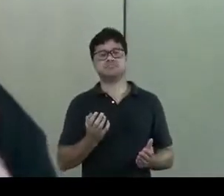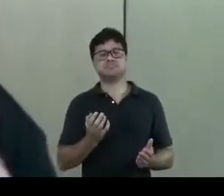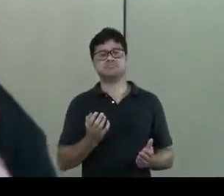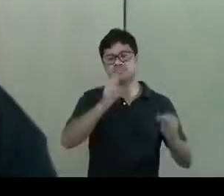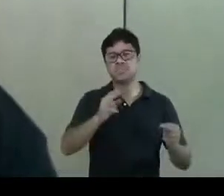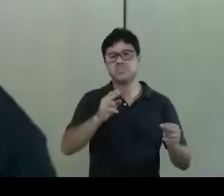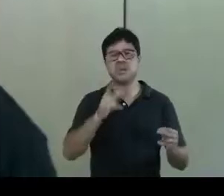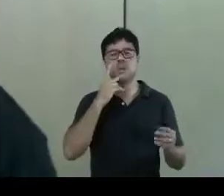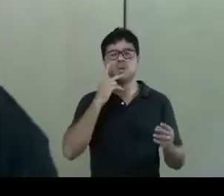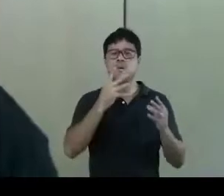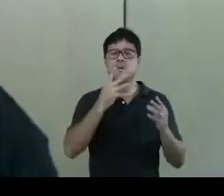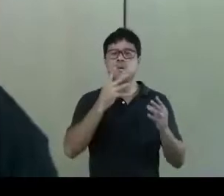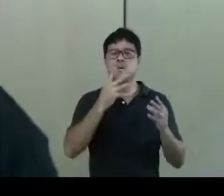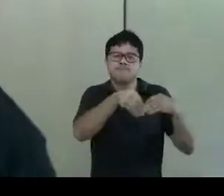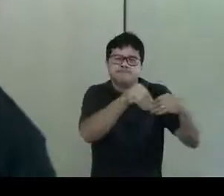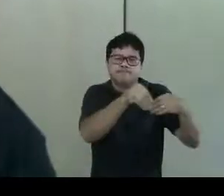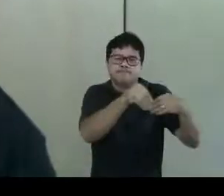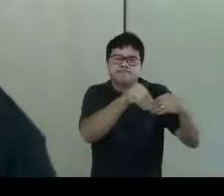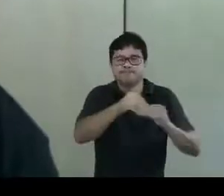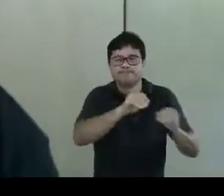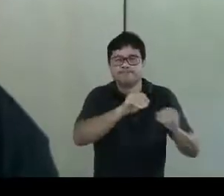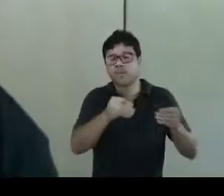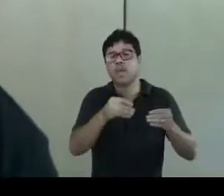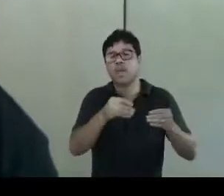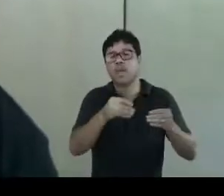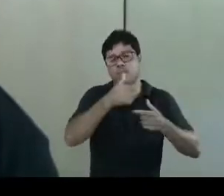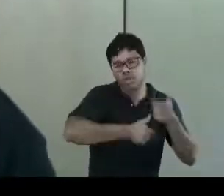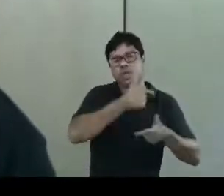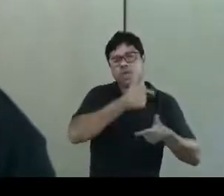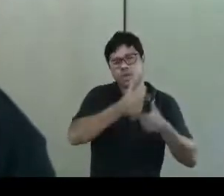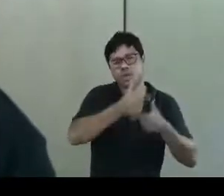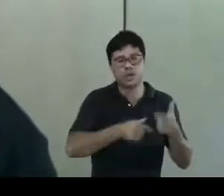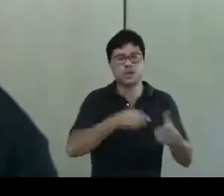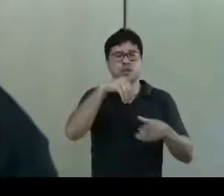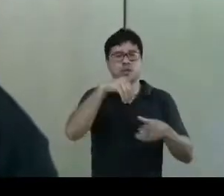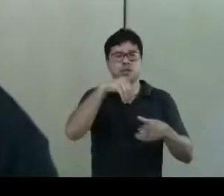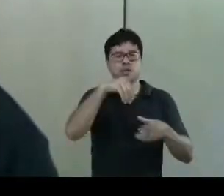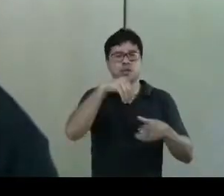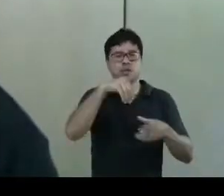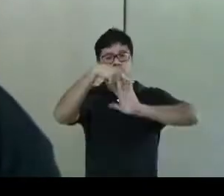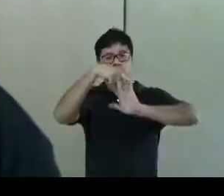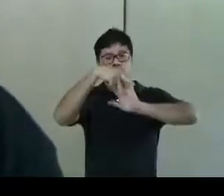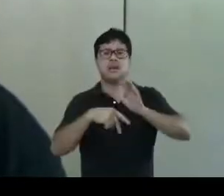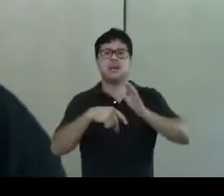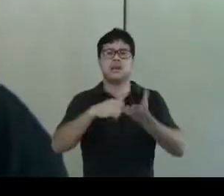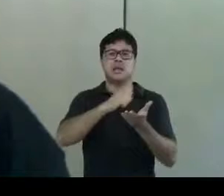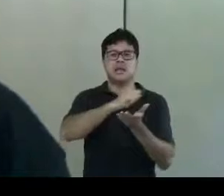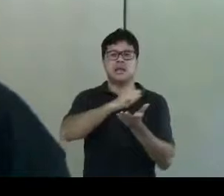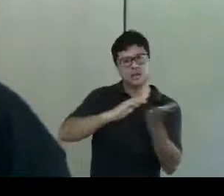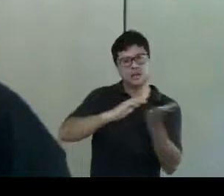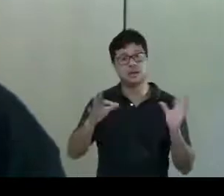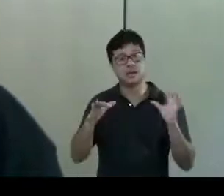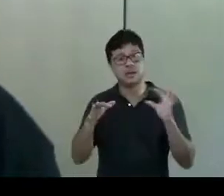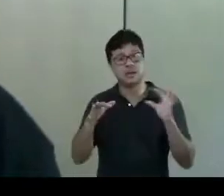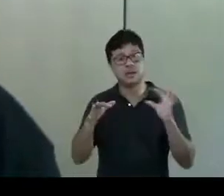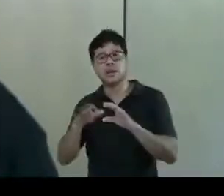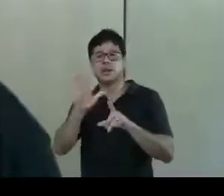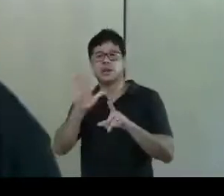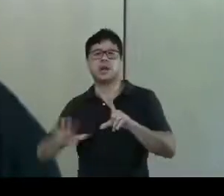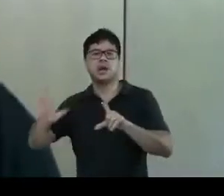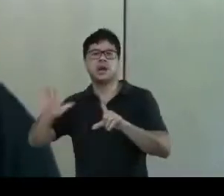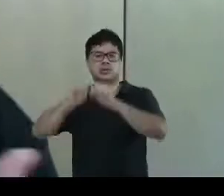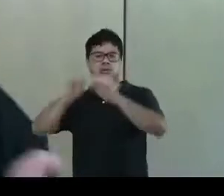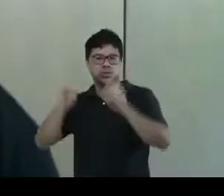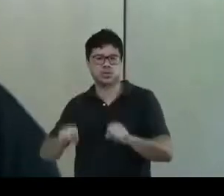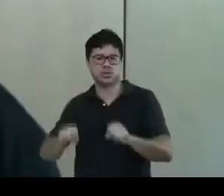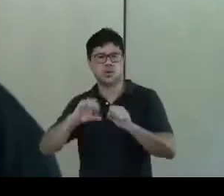quase que de maneira plástica, né, trabalhada dentro de projetos, dentro de atividades ligadas às humanidades digitais,